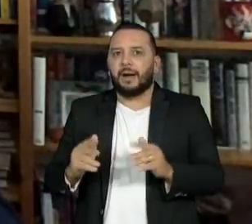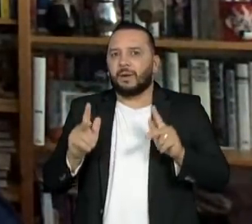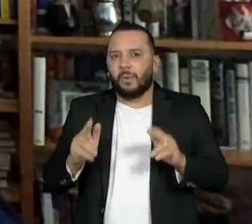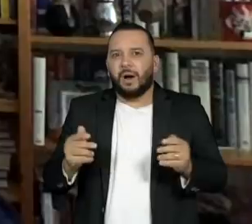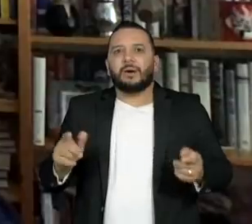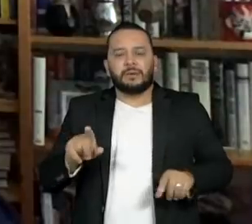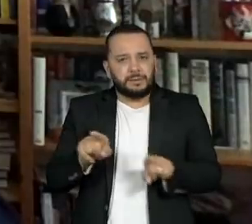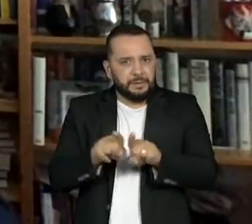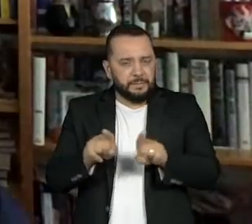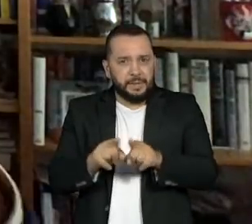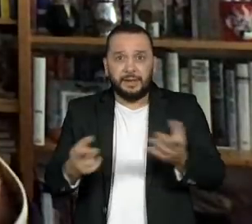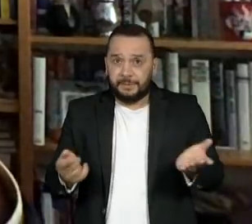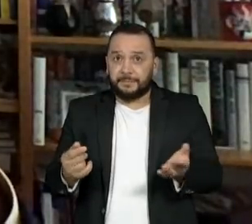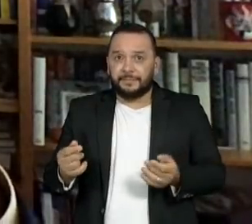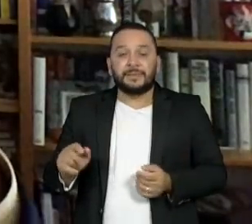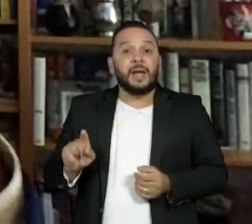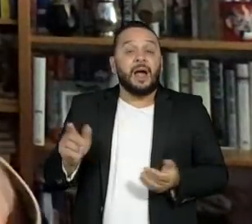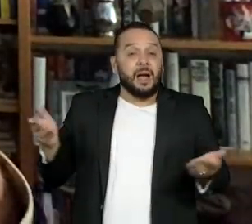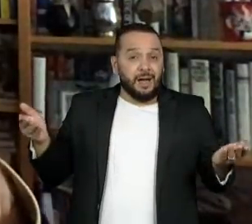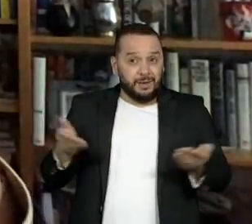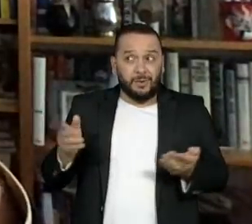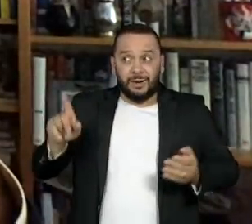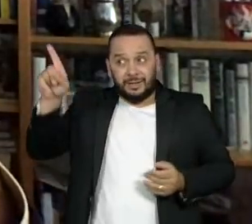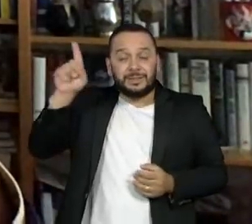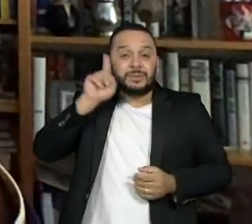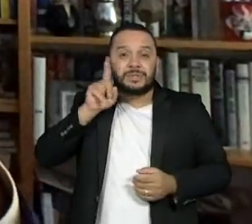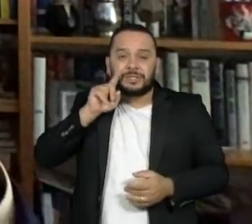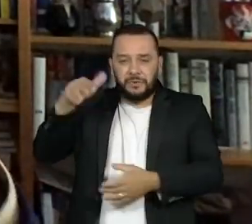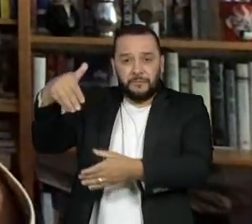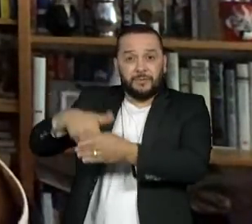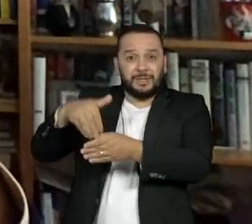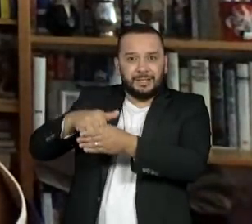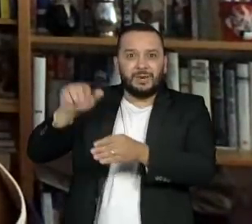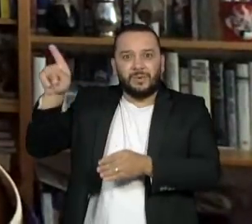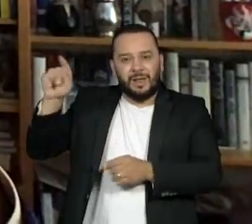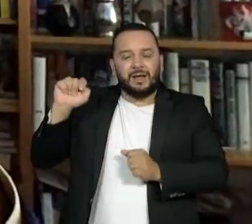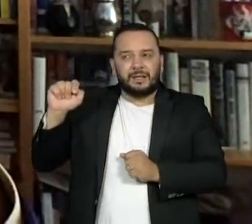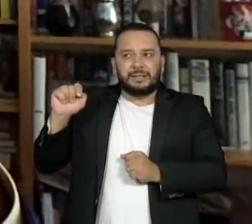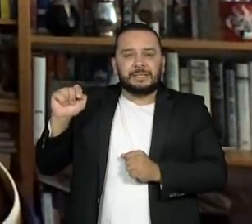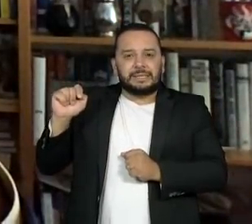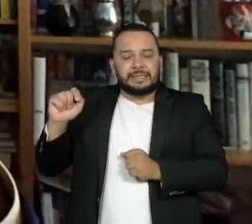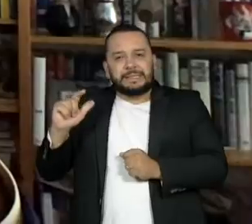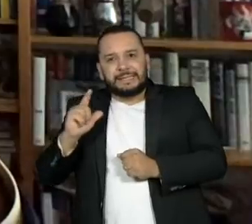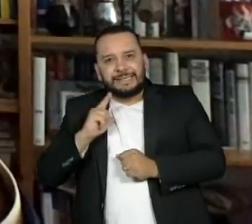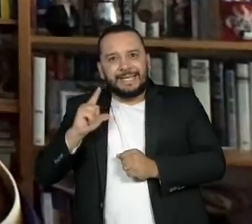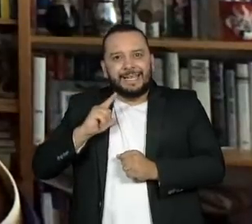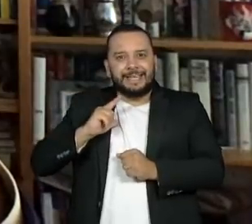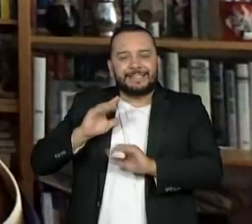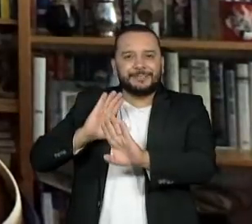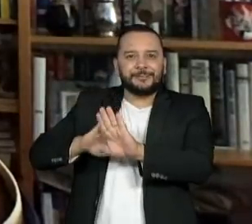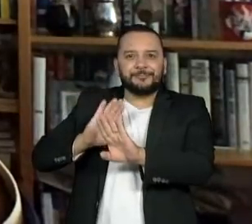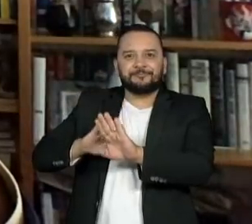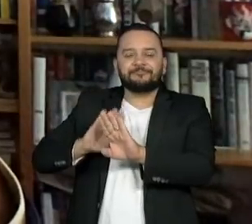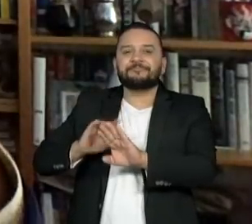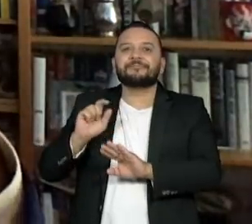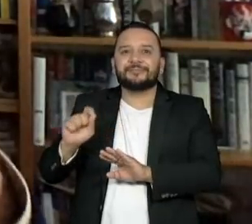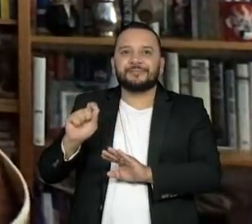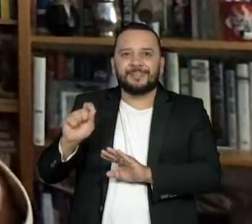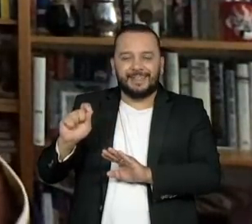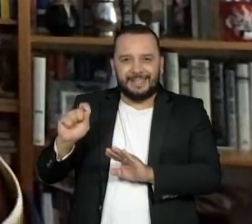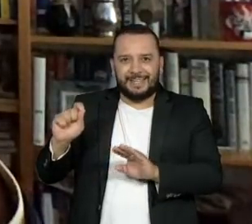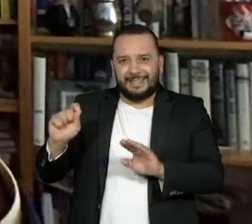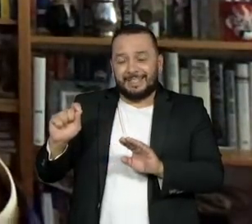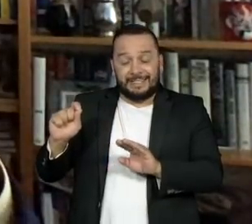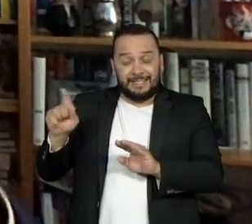muito tempo que não tem uma eleição presidencial americana onde o